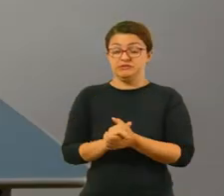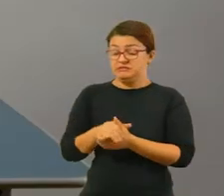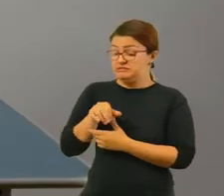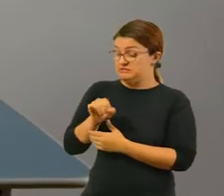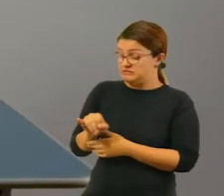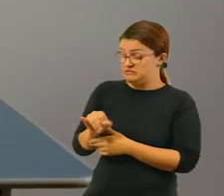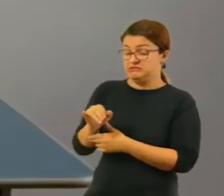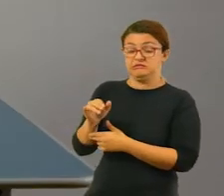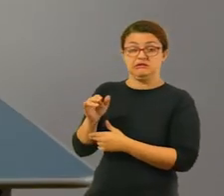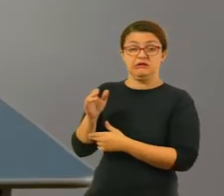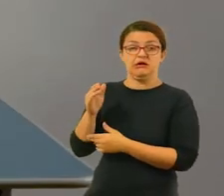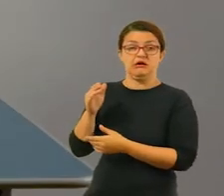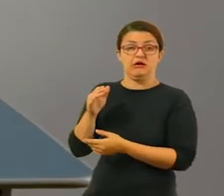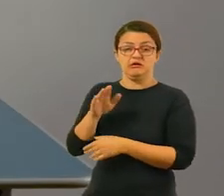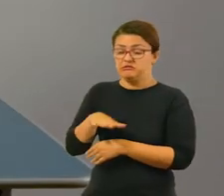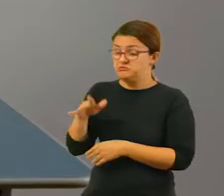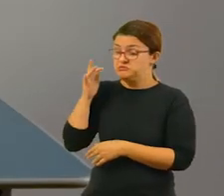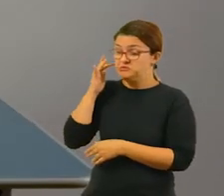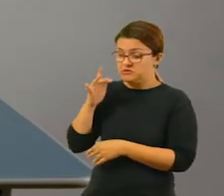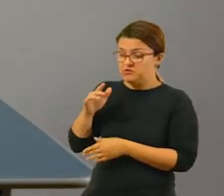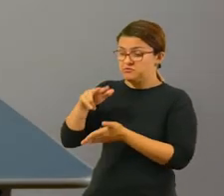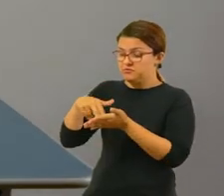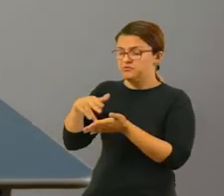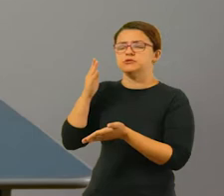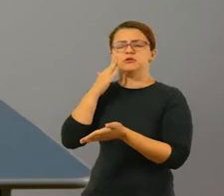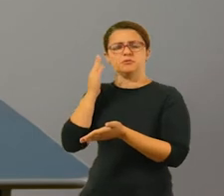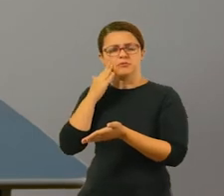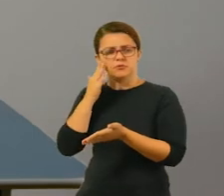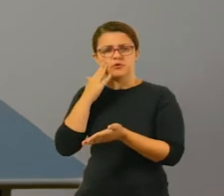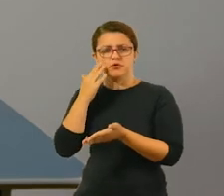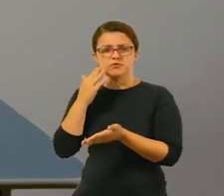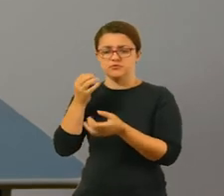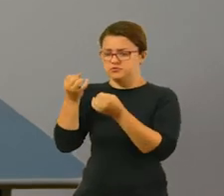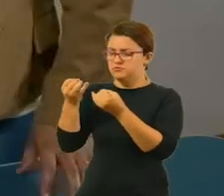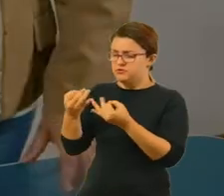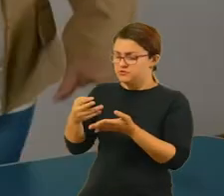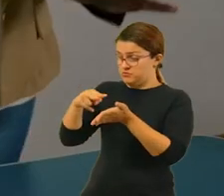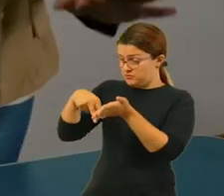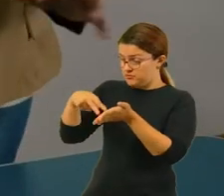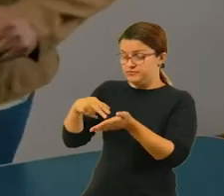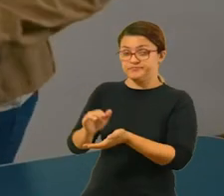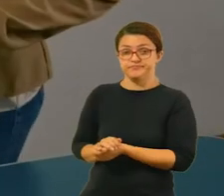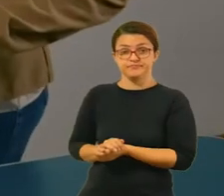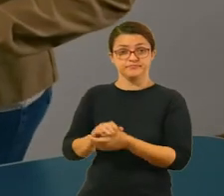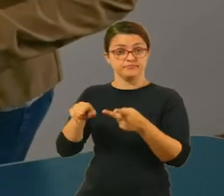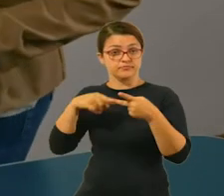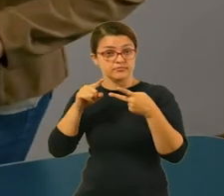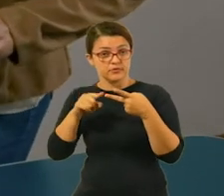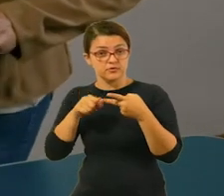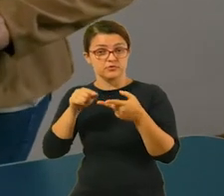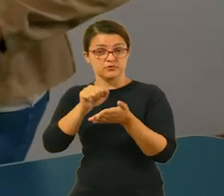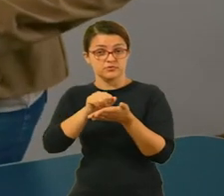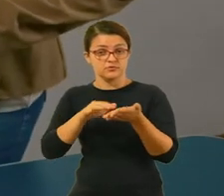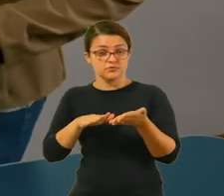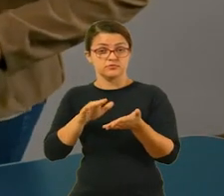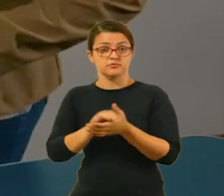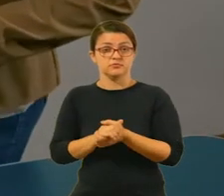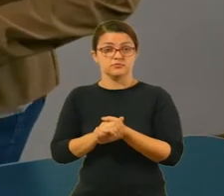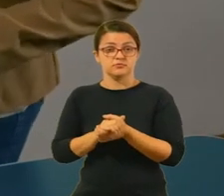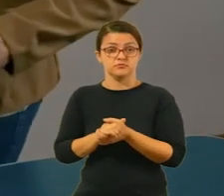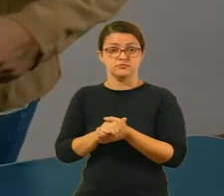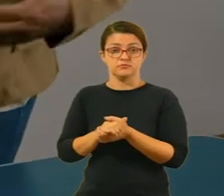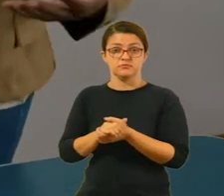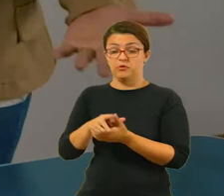não vai ler, mas ela vai conseguir interpretar do que eu estou falando. Bom, a segunda atividade proposta